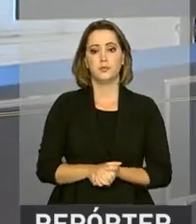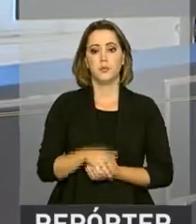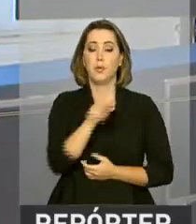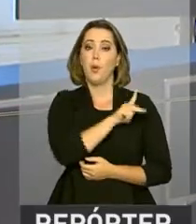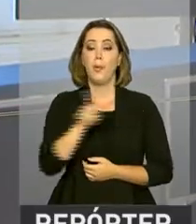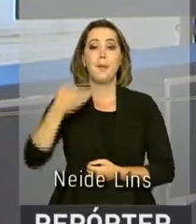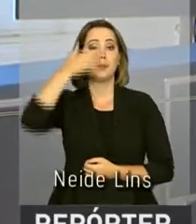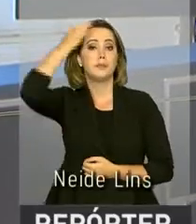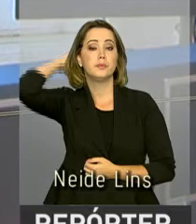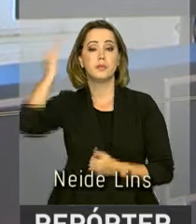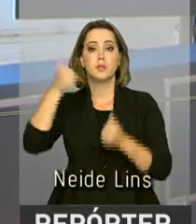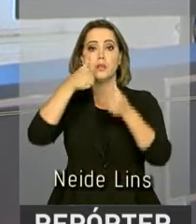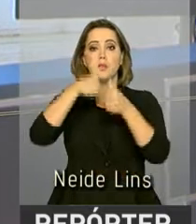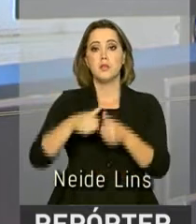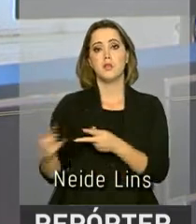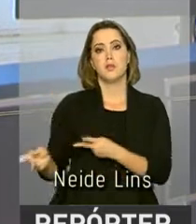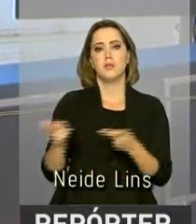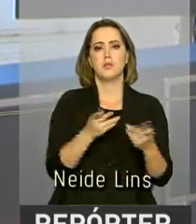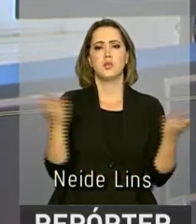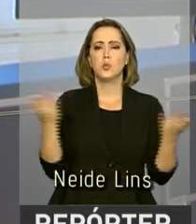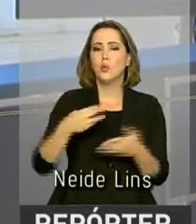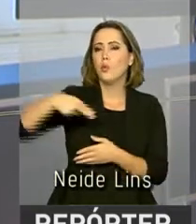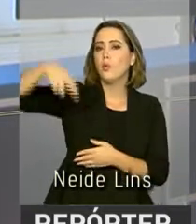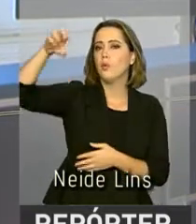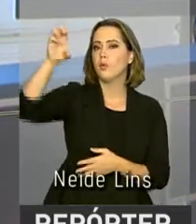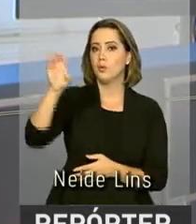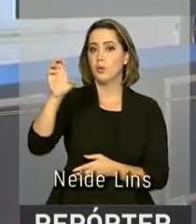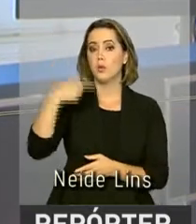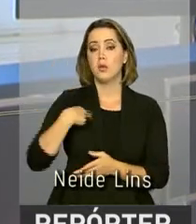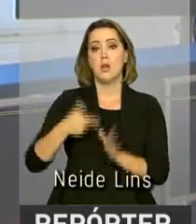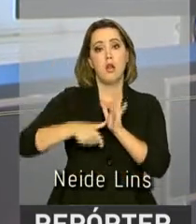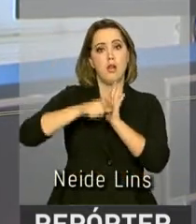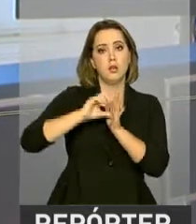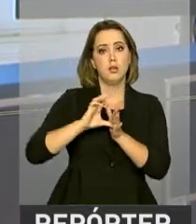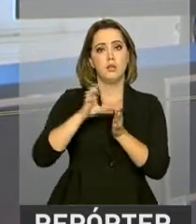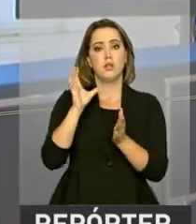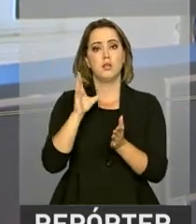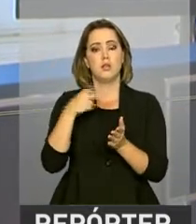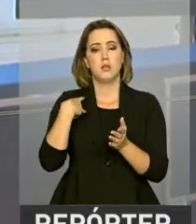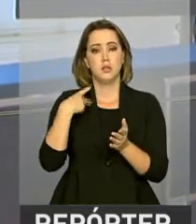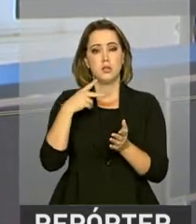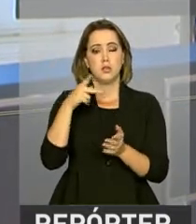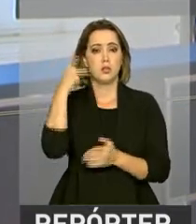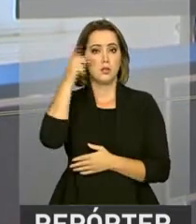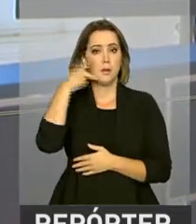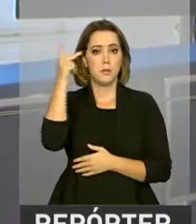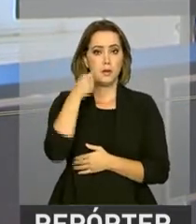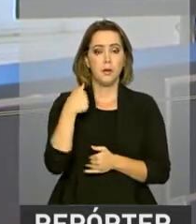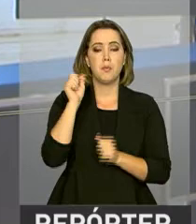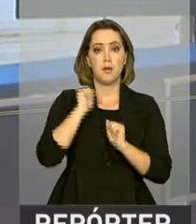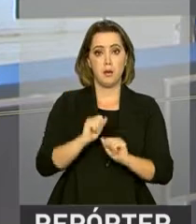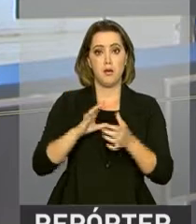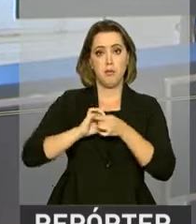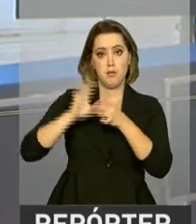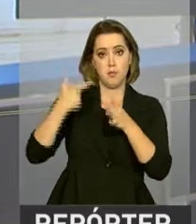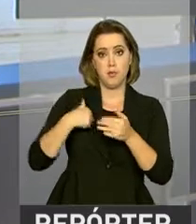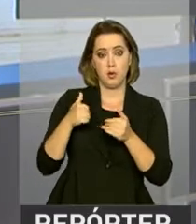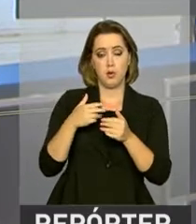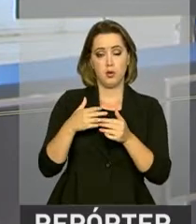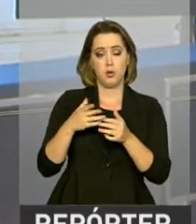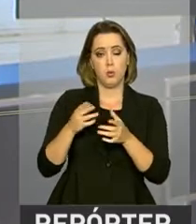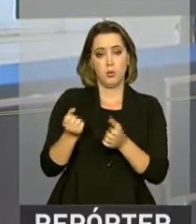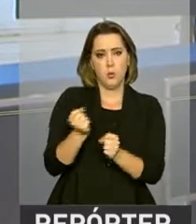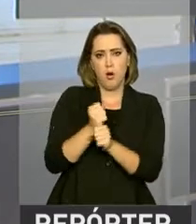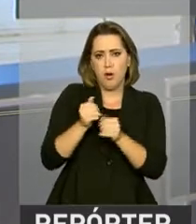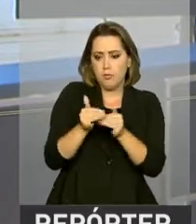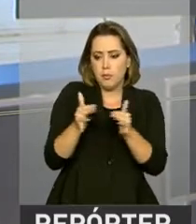presidente michel temer está em visita hoje é o nordeste mais cedo em campina grande na paraíba ele autorizou a ampliação de obras da